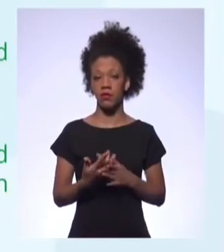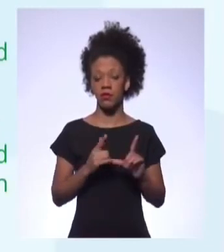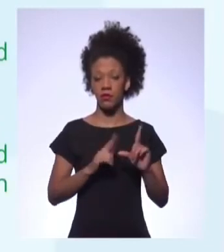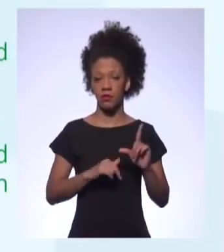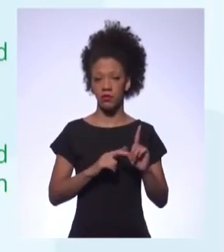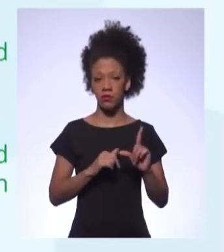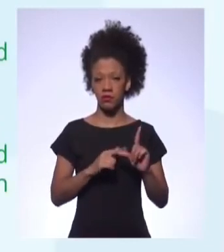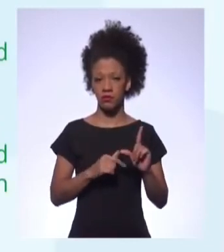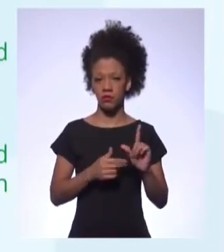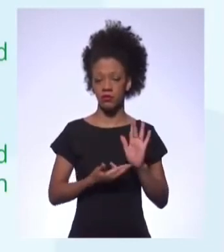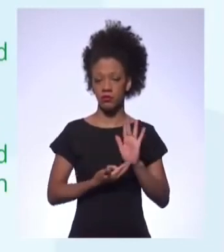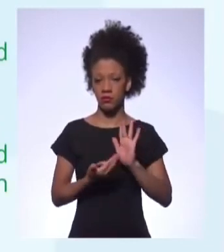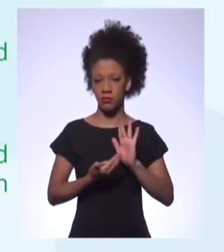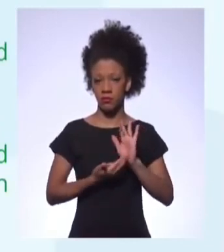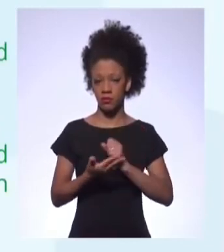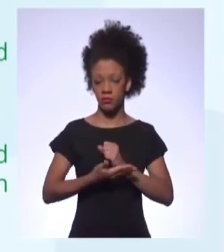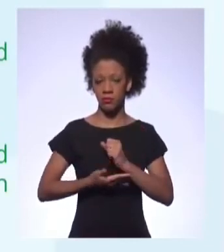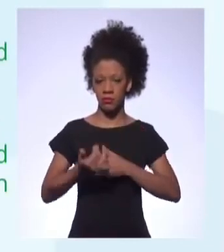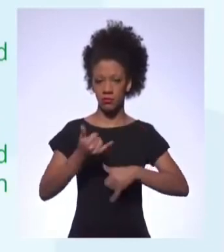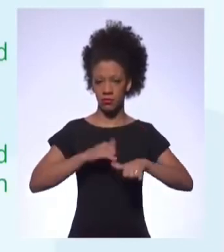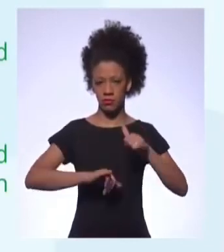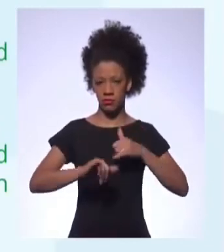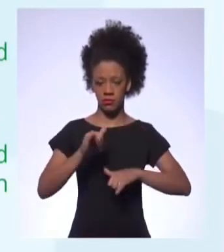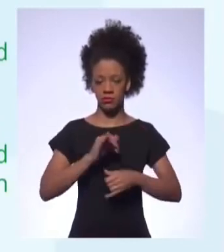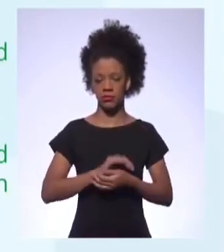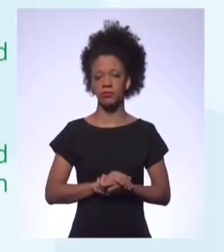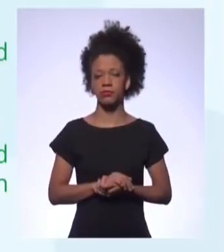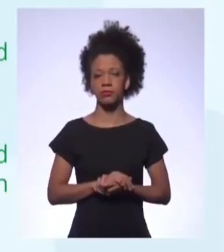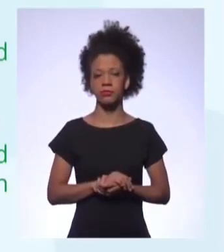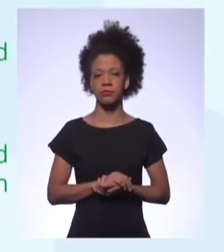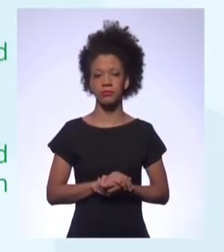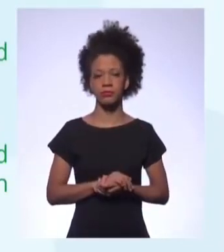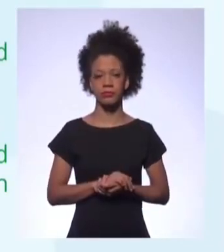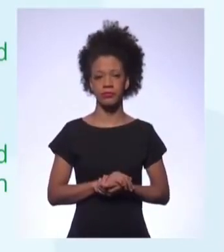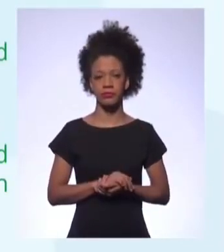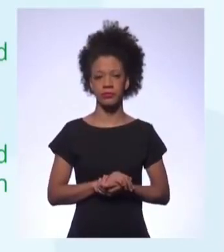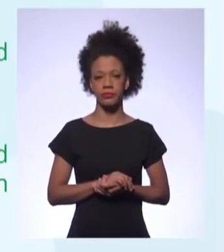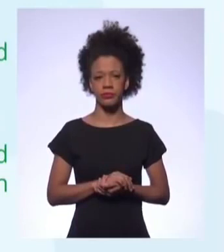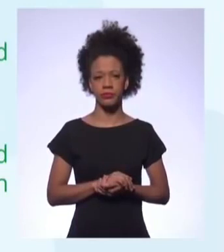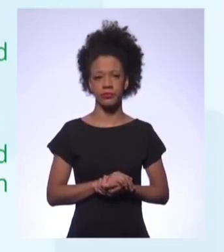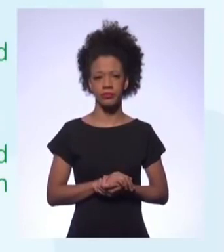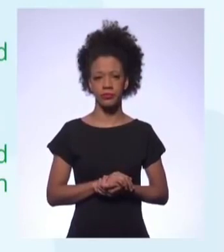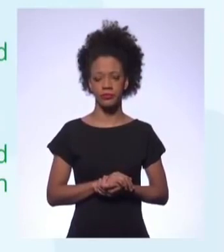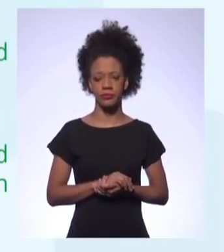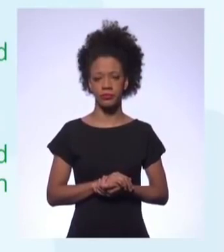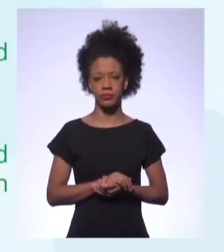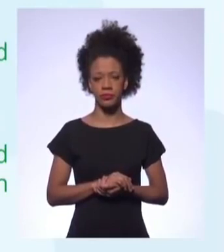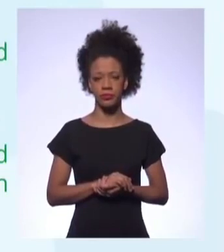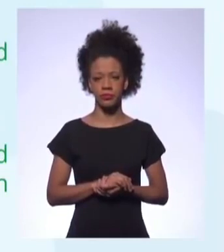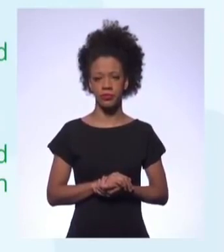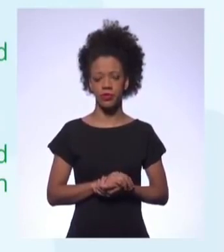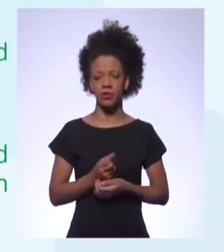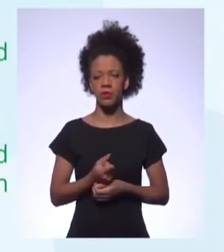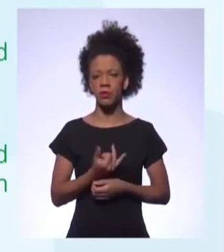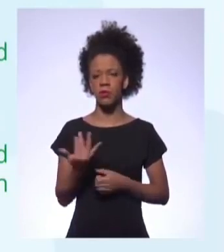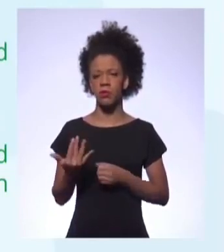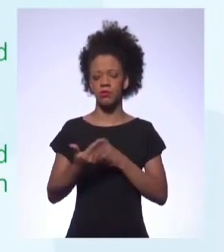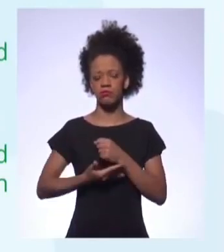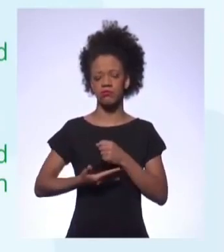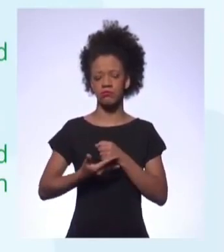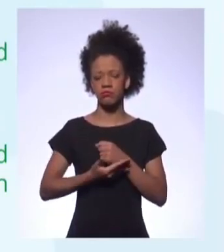dessa base química. 3. How many bases does the human DNA consist of? Quantas